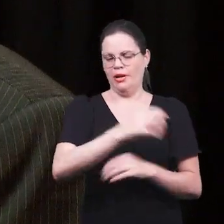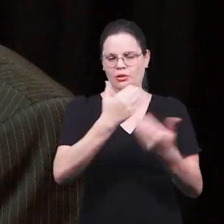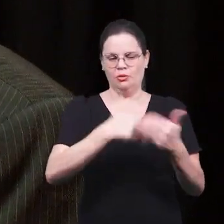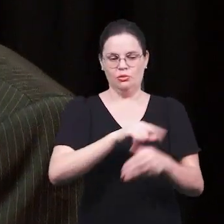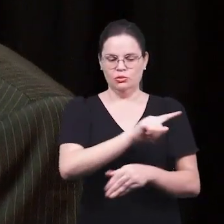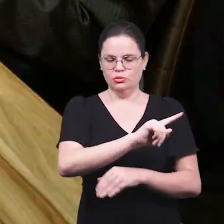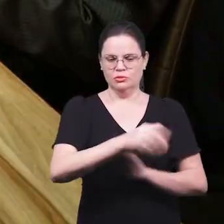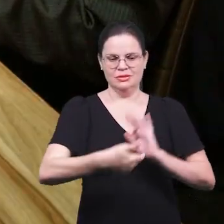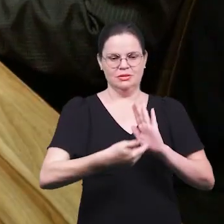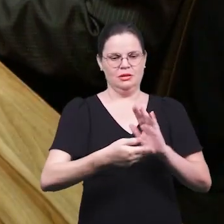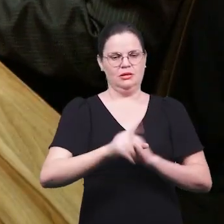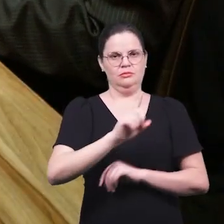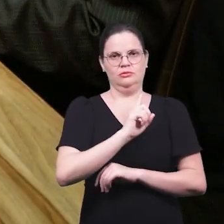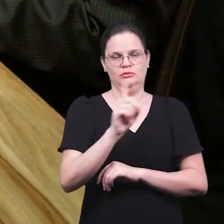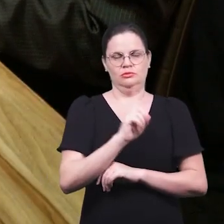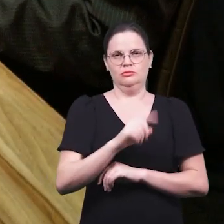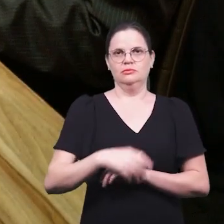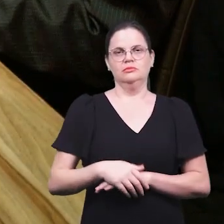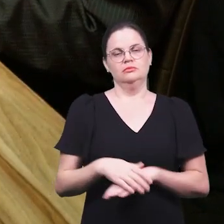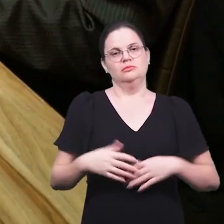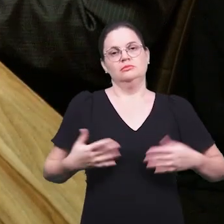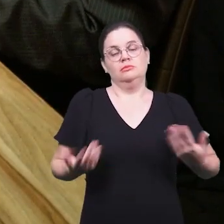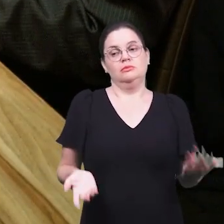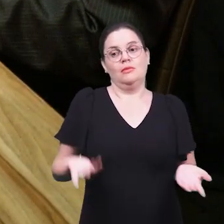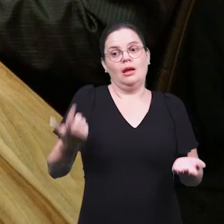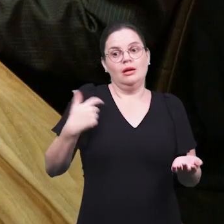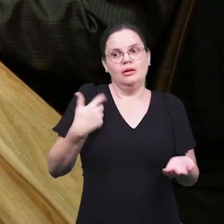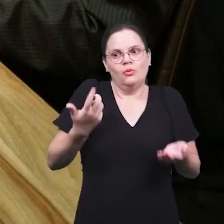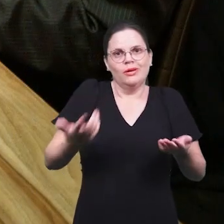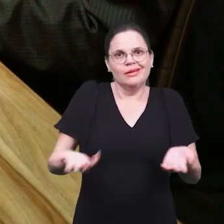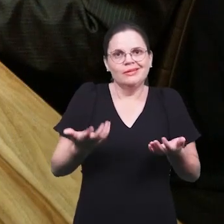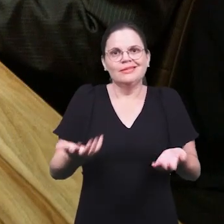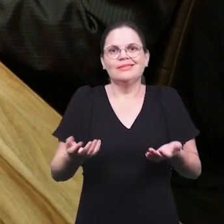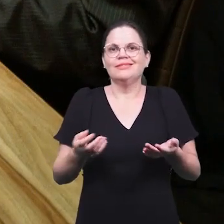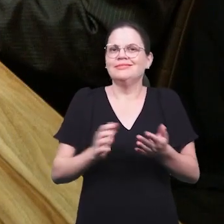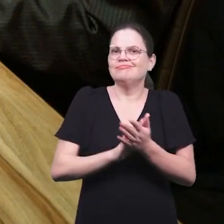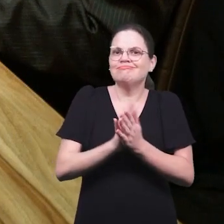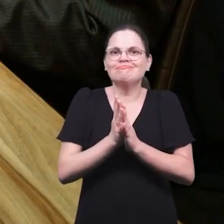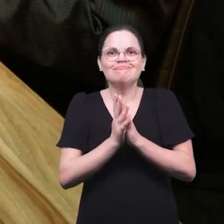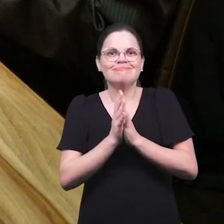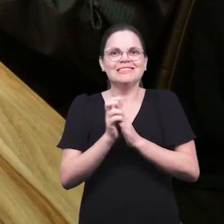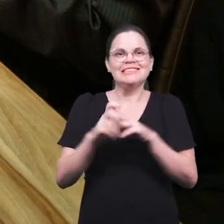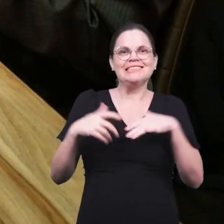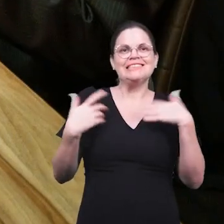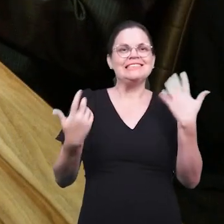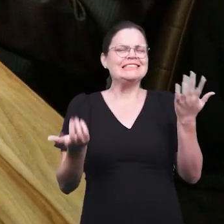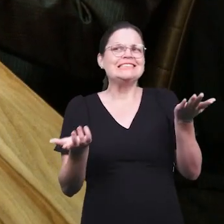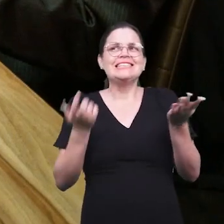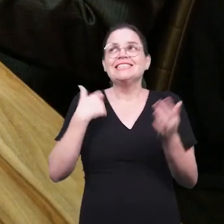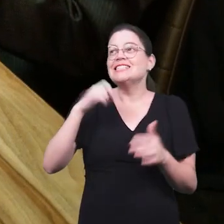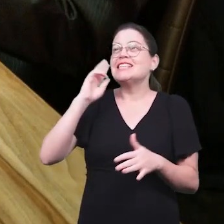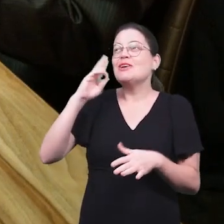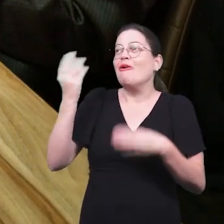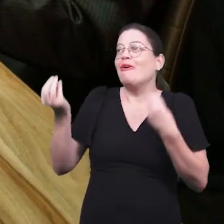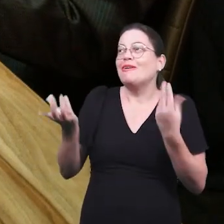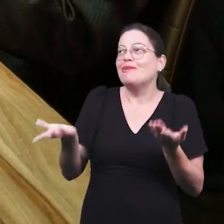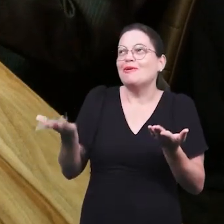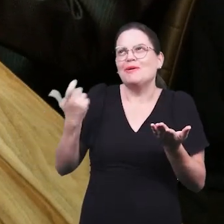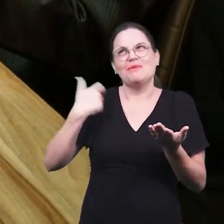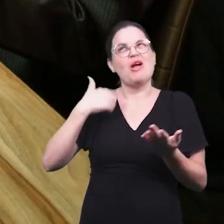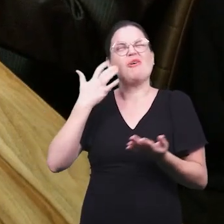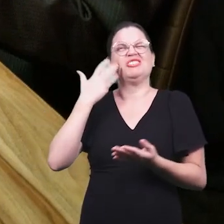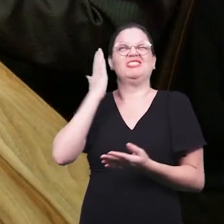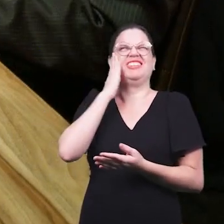para fazer o concurso não é do Senado. Consultamos ao senhor falou, não é para fazer o concurso do Senado. Eu queria dar um jeito. Queria dar